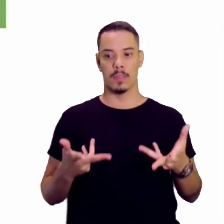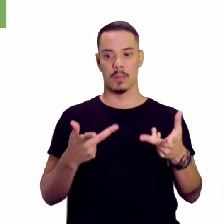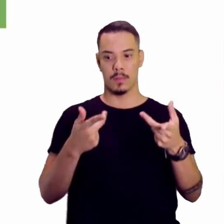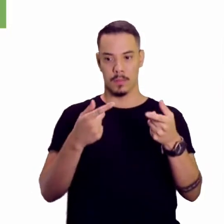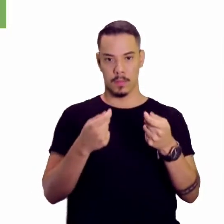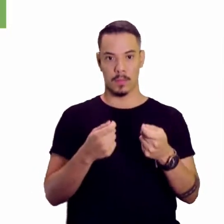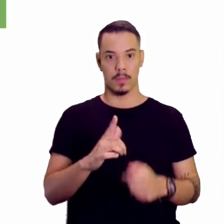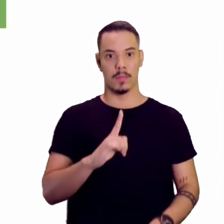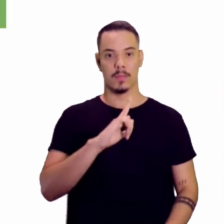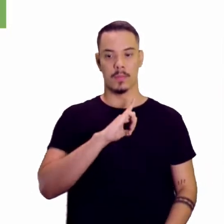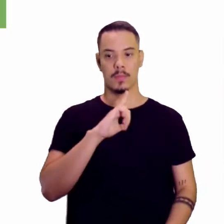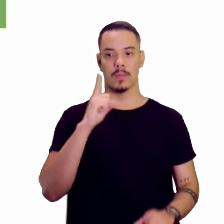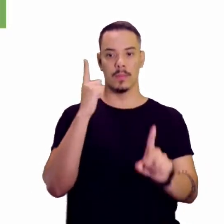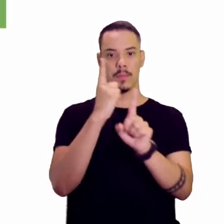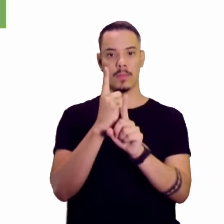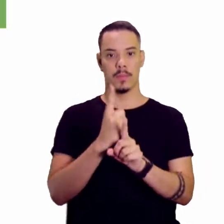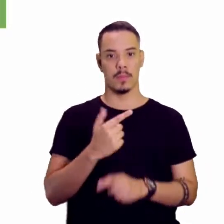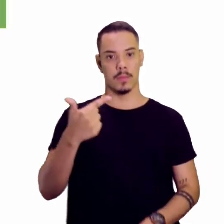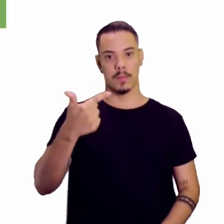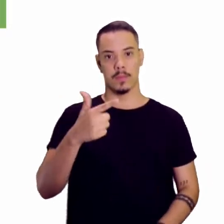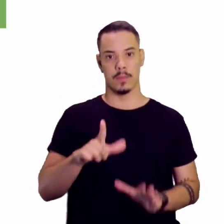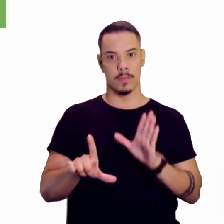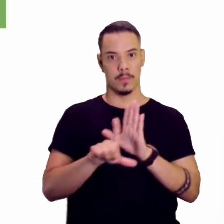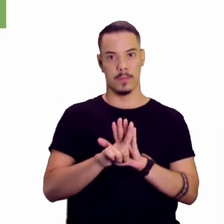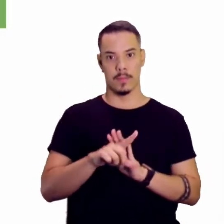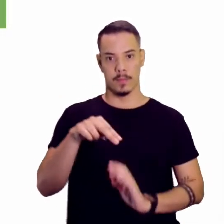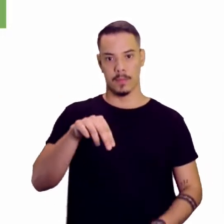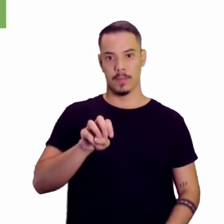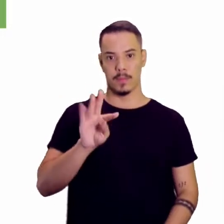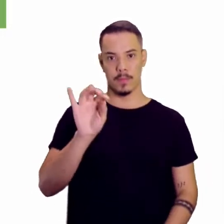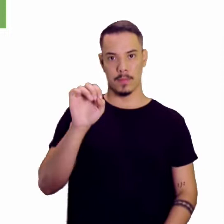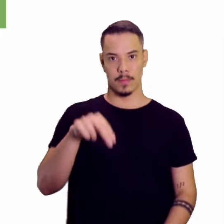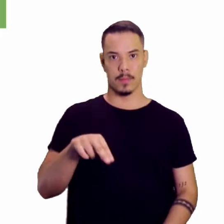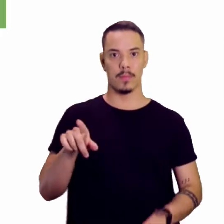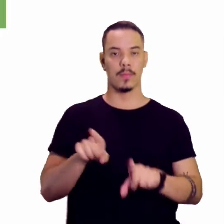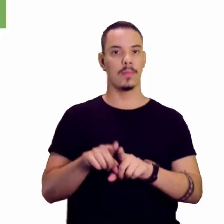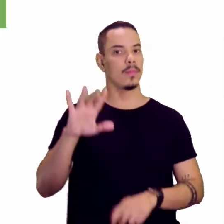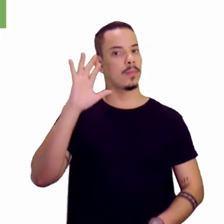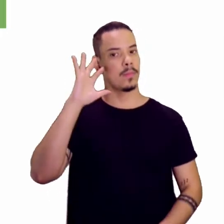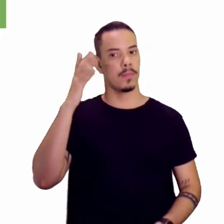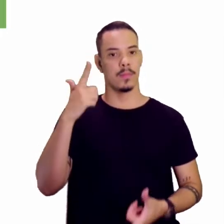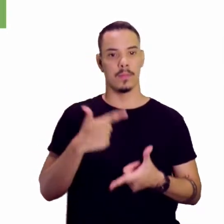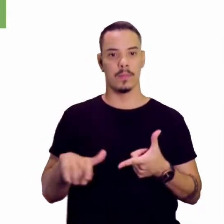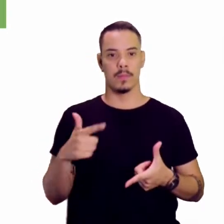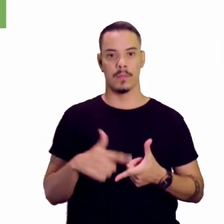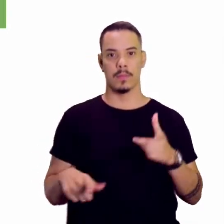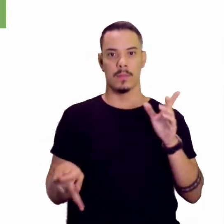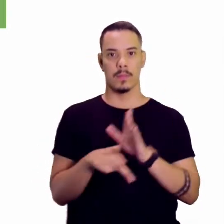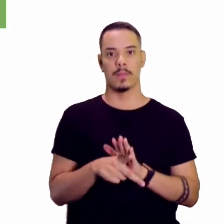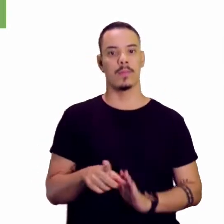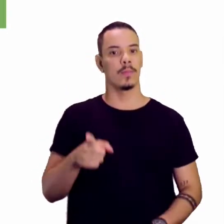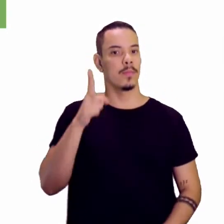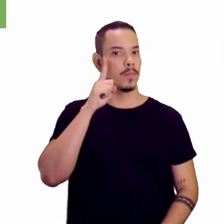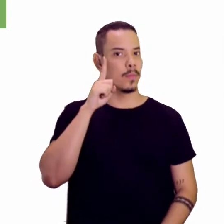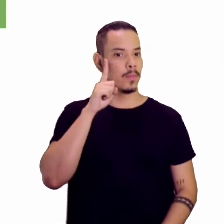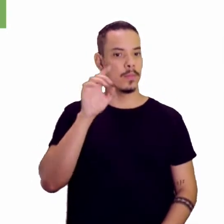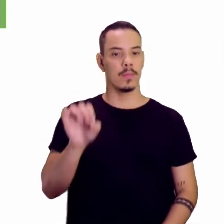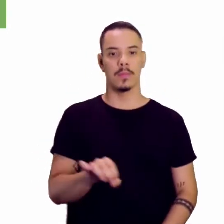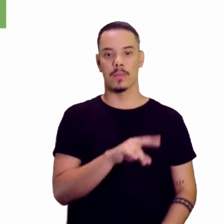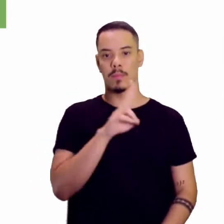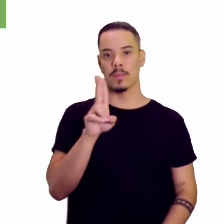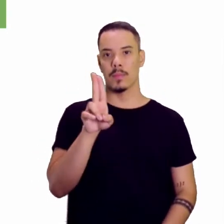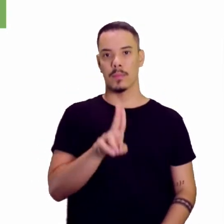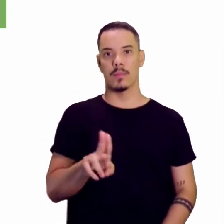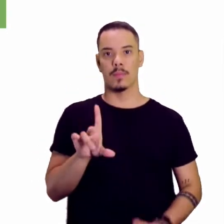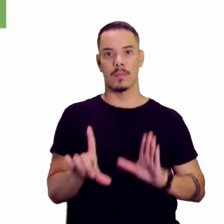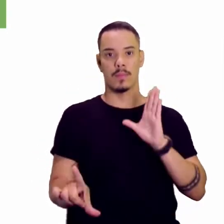nós temos que identificar a segunda lei de Newton e utilizar na resolução de situações, problemas no cotidiano. Ou utilizar as leis